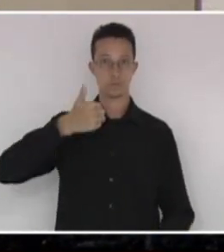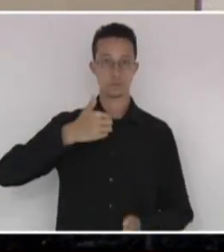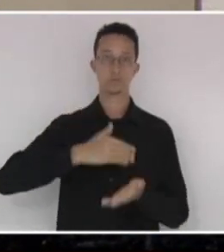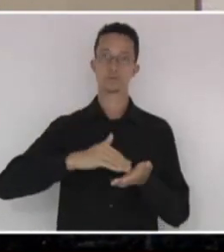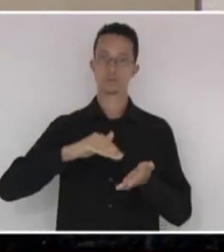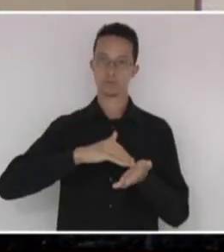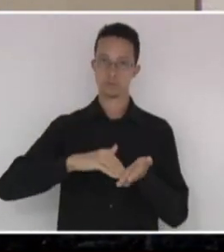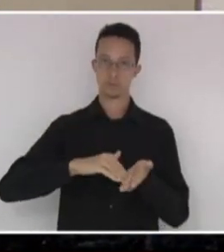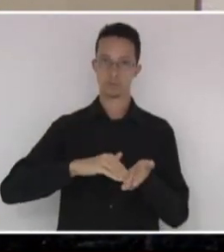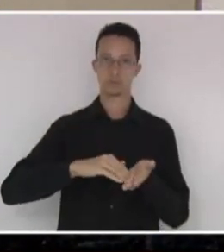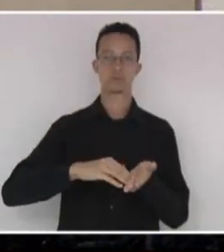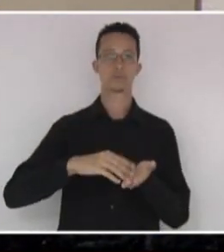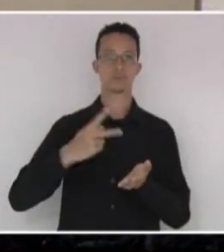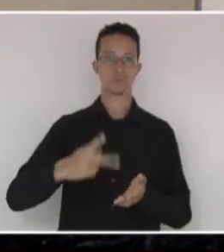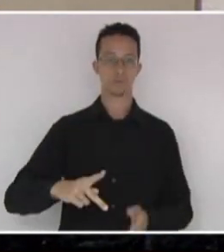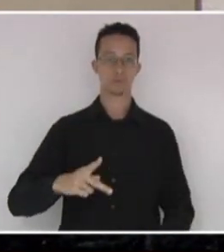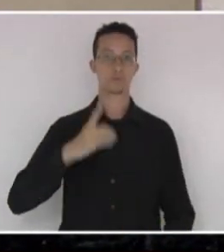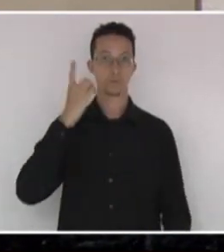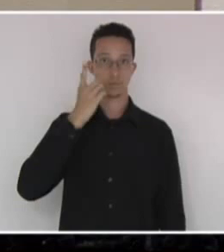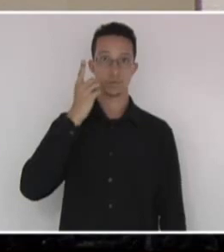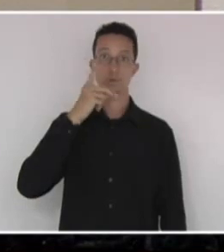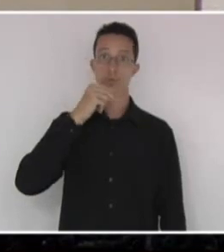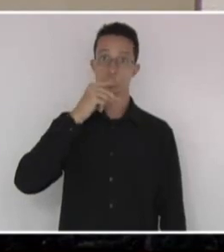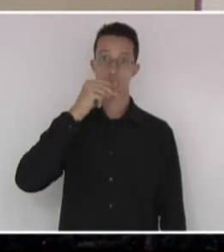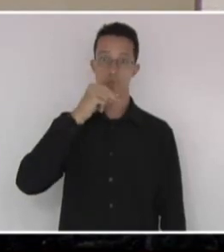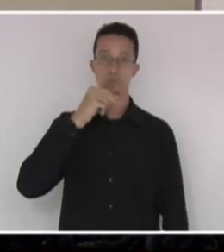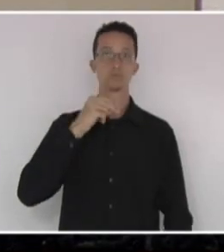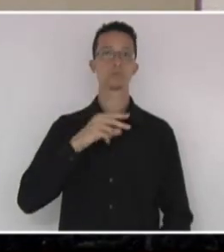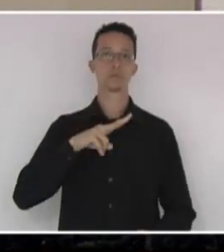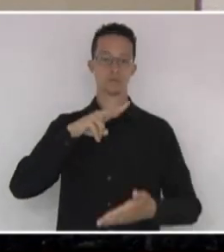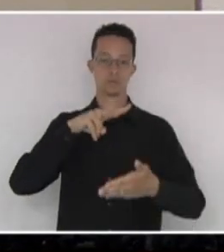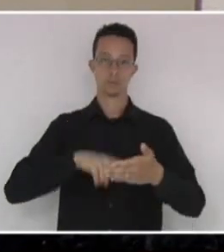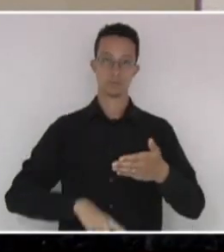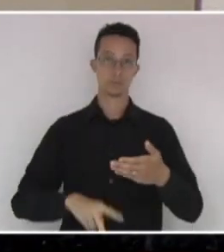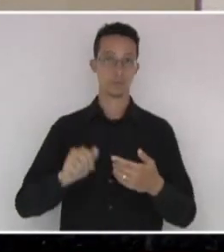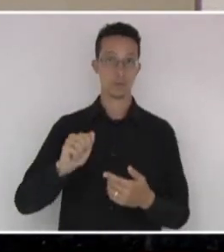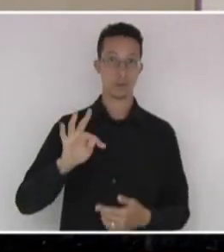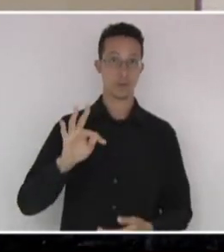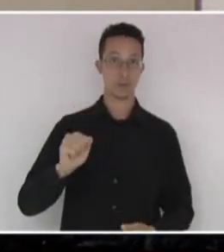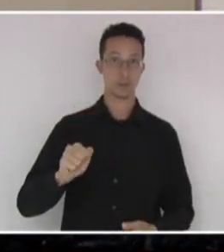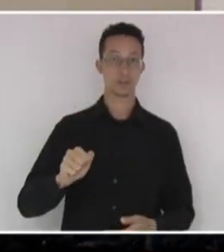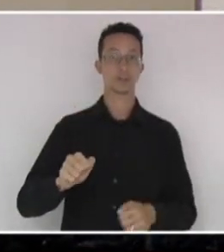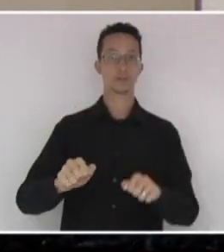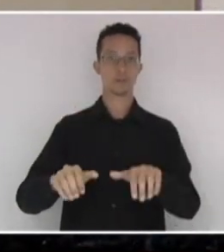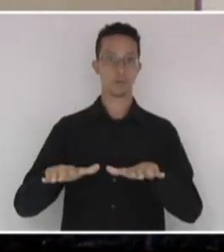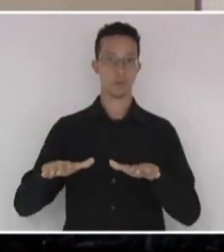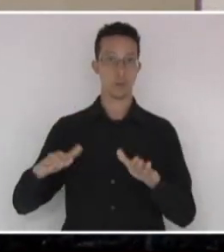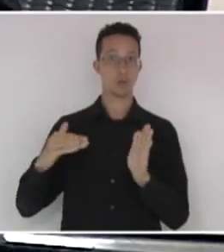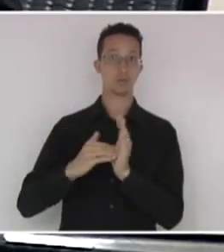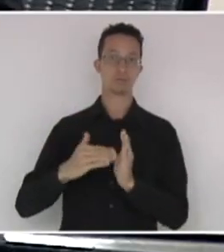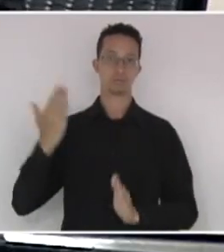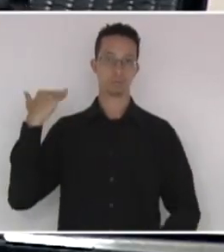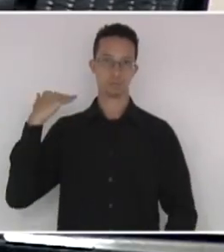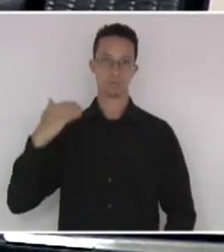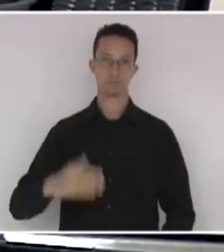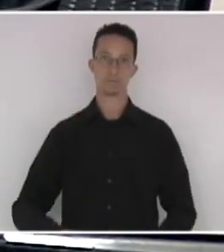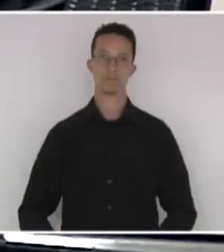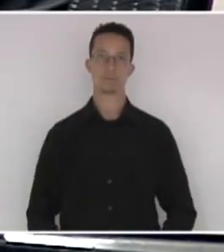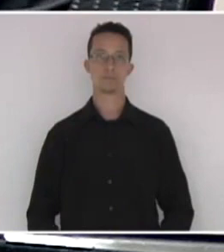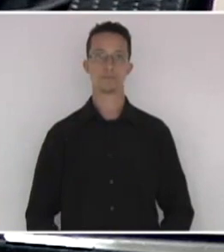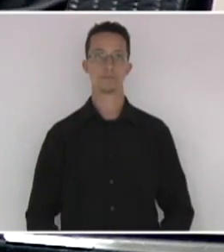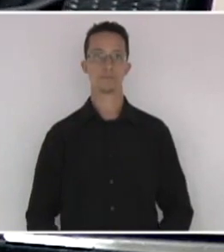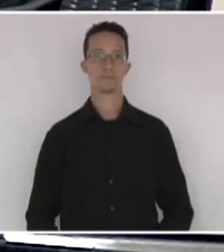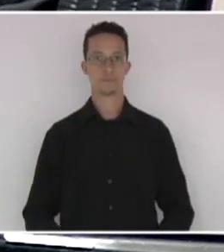desta mesa, deputado Kelly Nunes, para proceder à leitura da ata da última sessão.